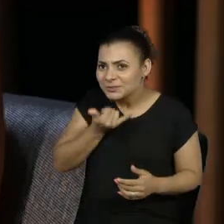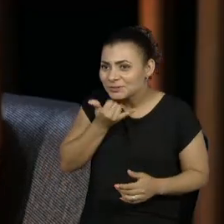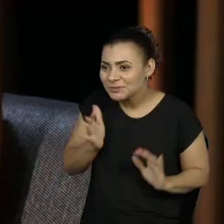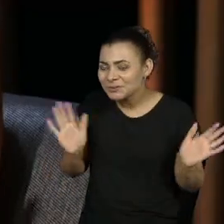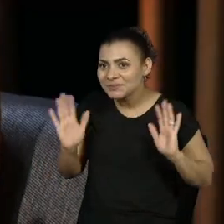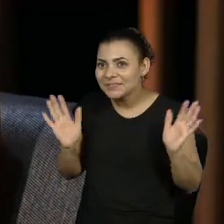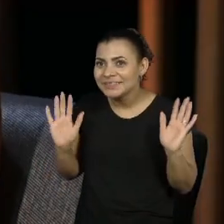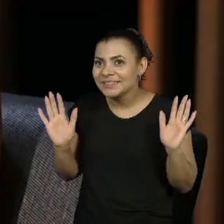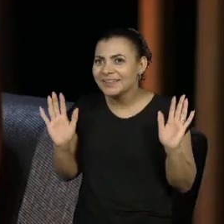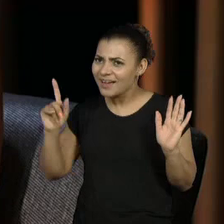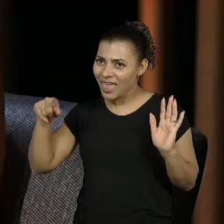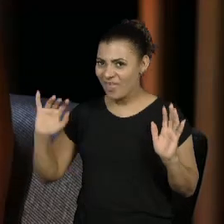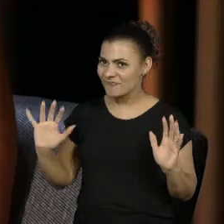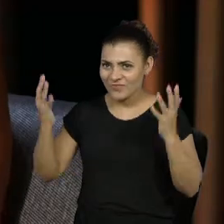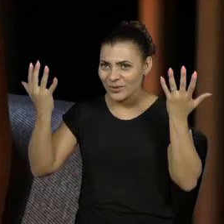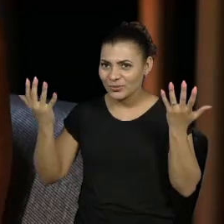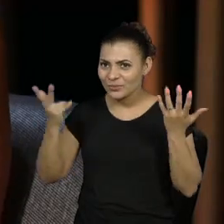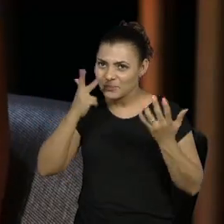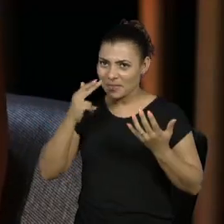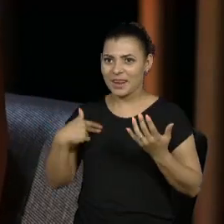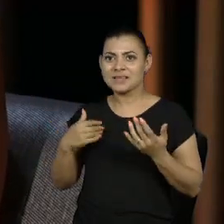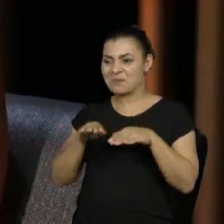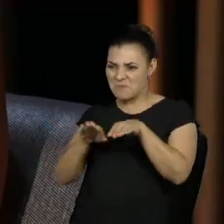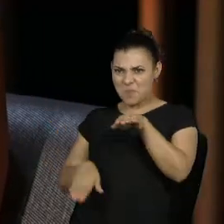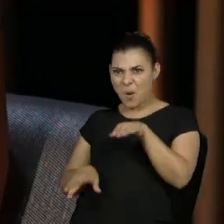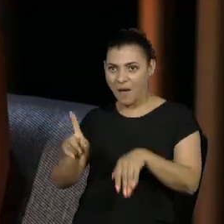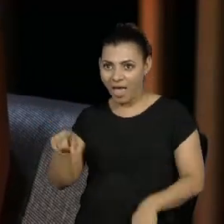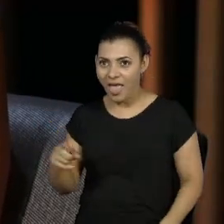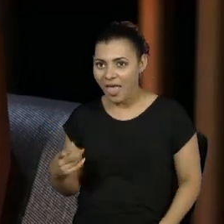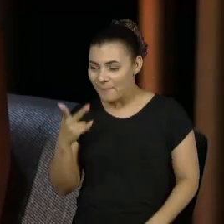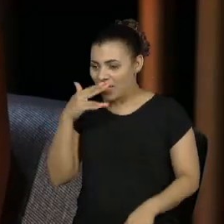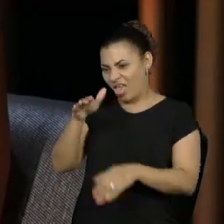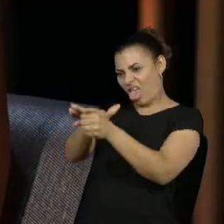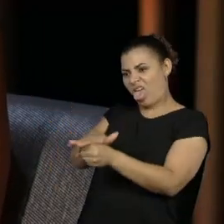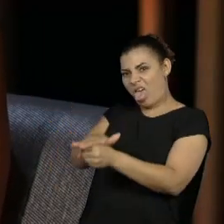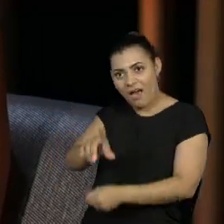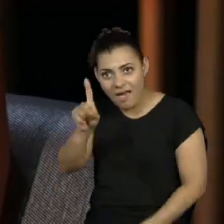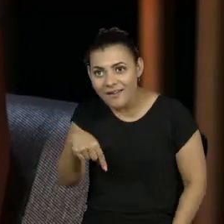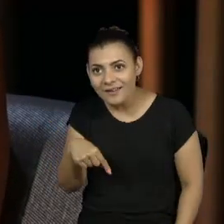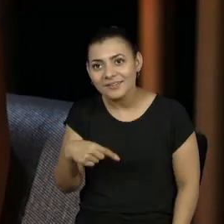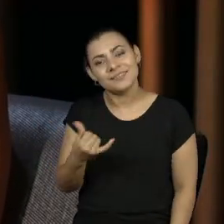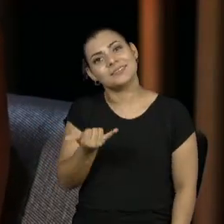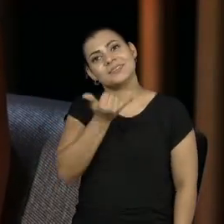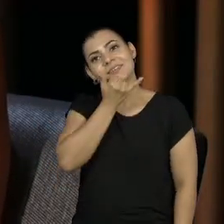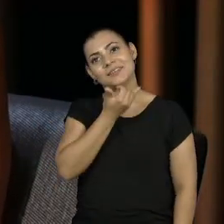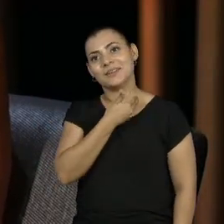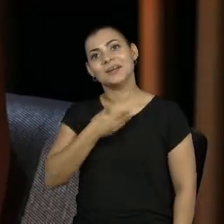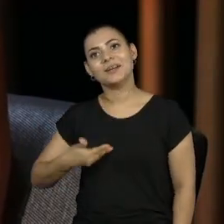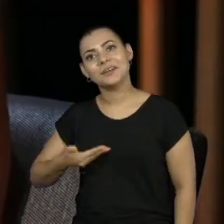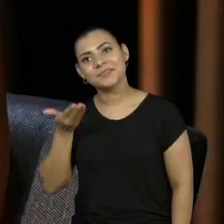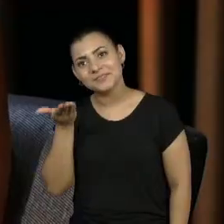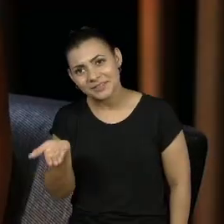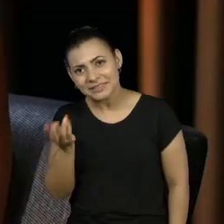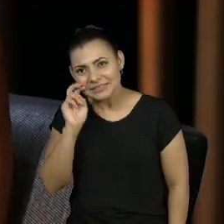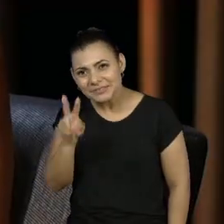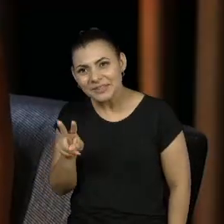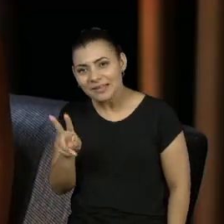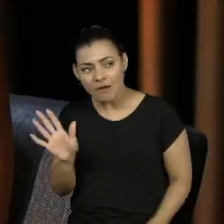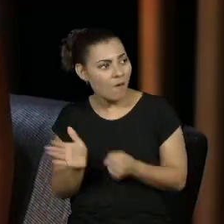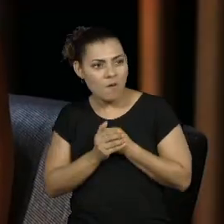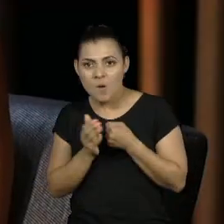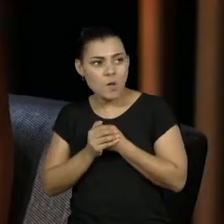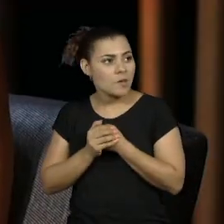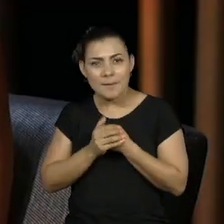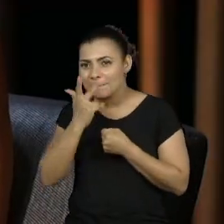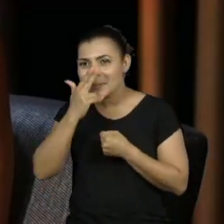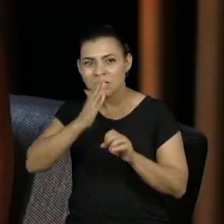agora evento de parasitismo né ou seja o governo esse governo que esse é o governo obscura artista